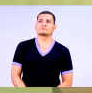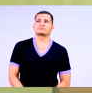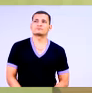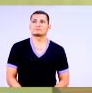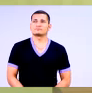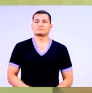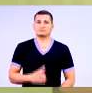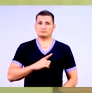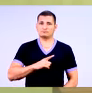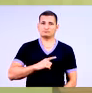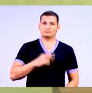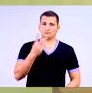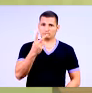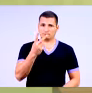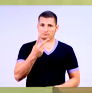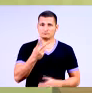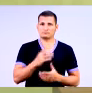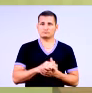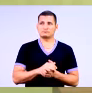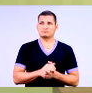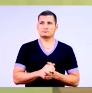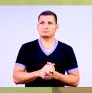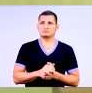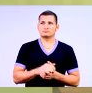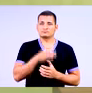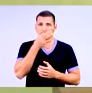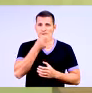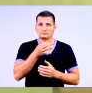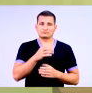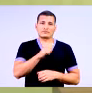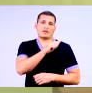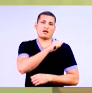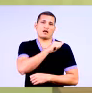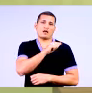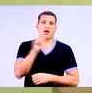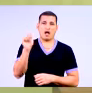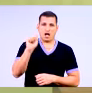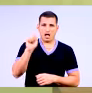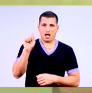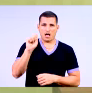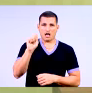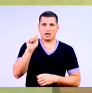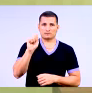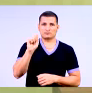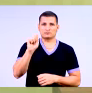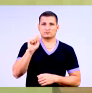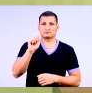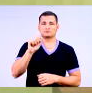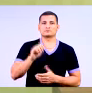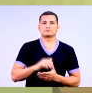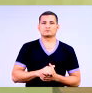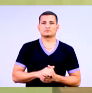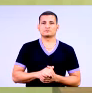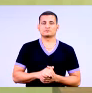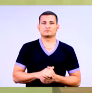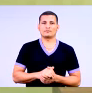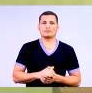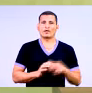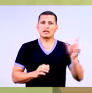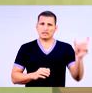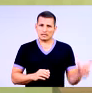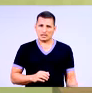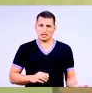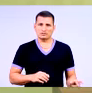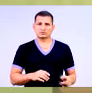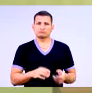dois questionamentos, né? Nosso tempo está remido aqui, mas o questionamento lá de Ariquemes é o seguinte: um cliente deixa o seu notebook em um